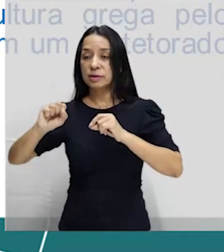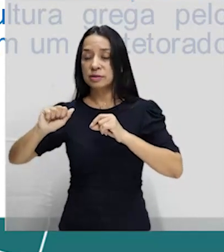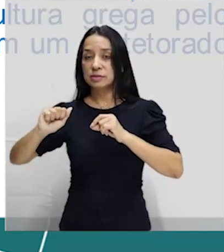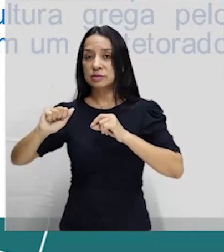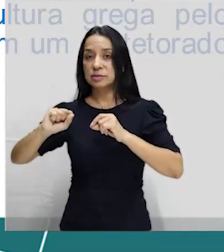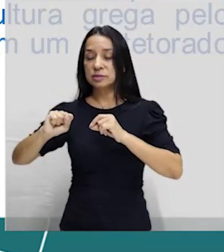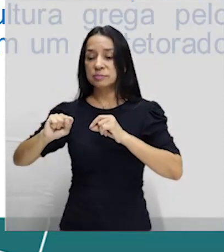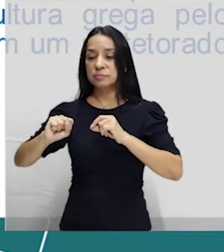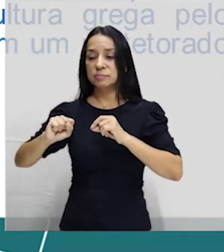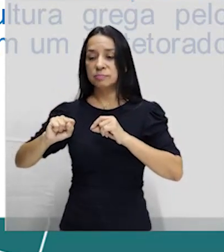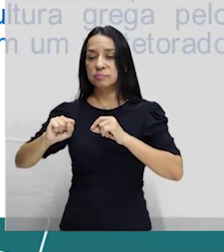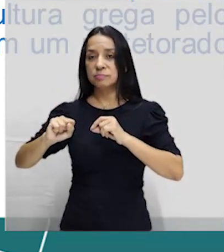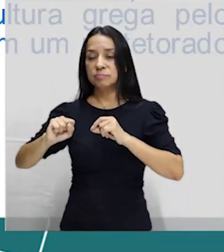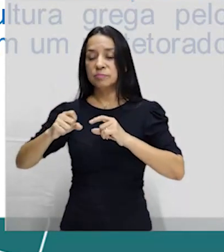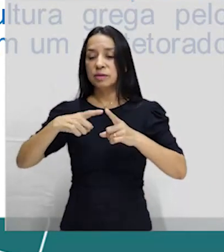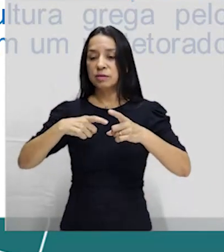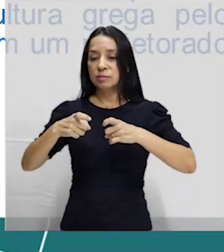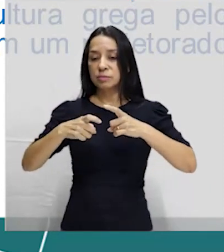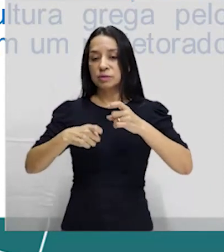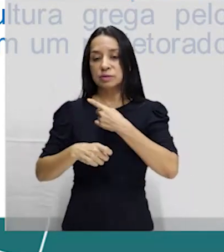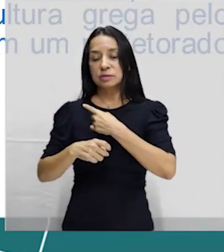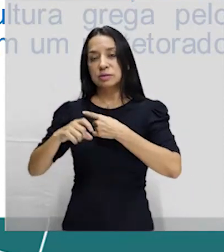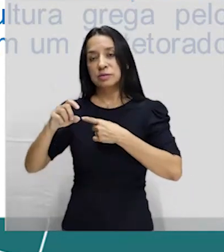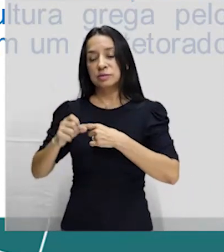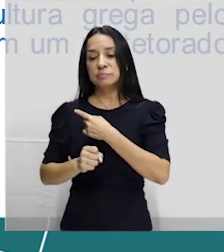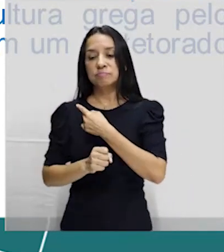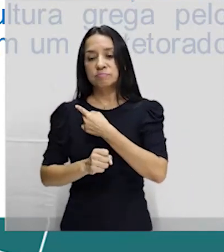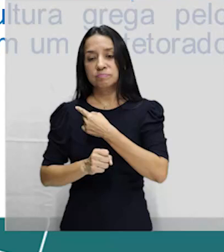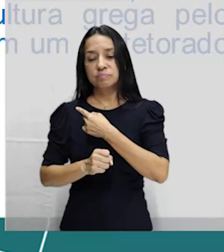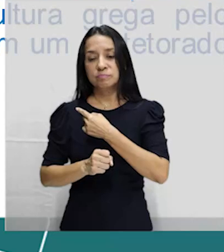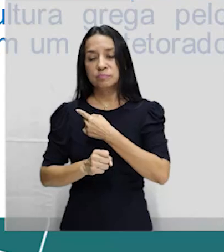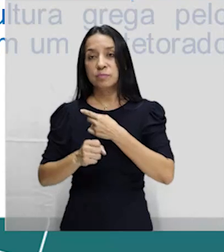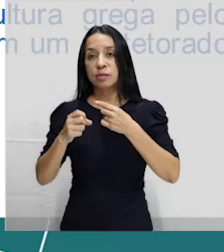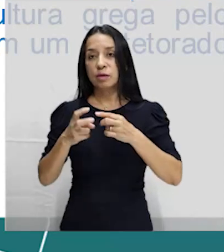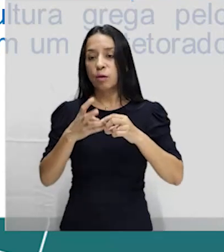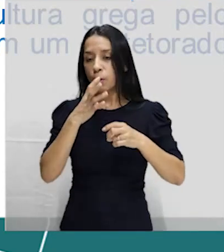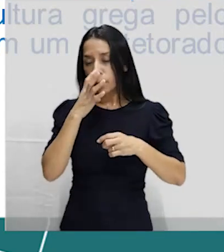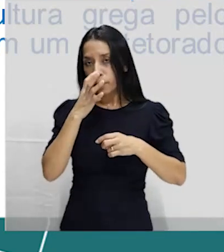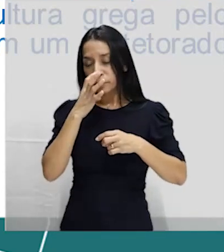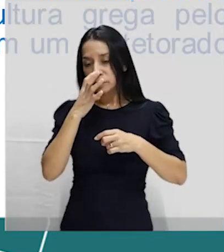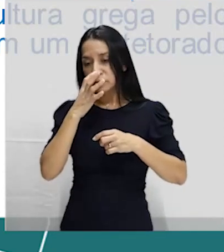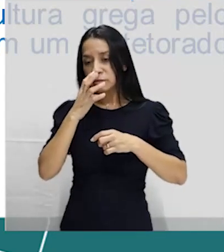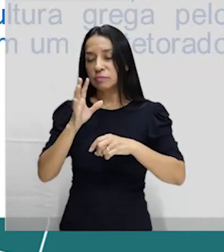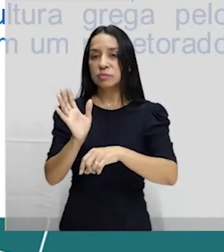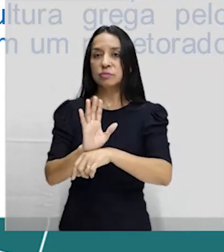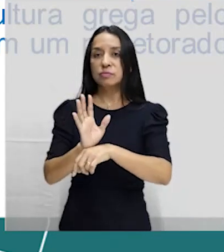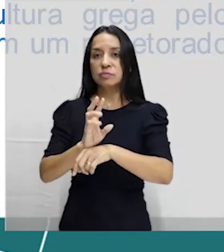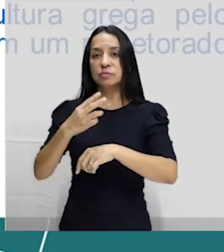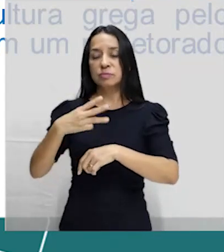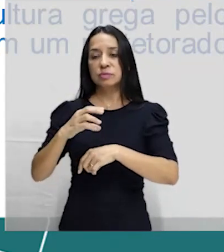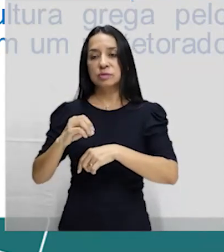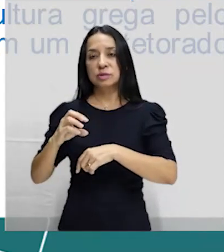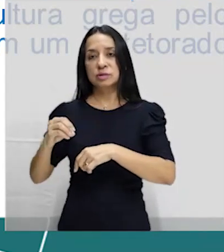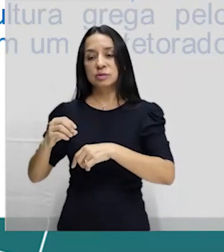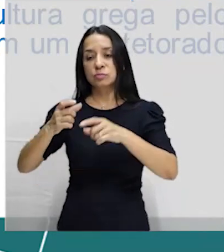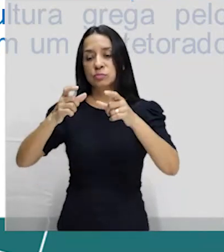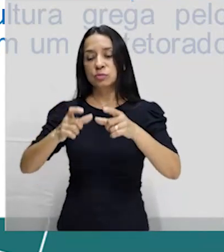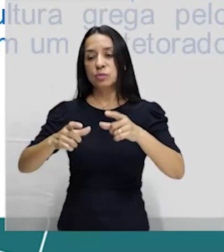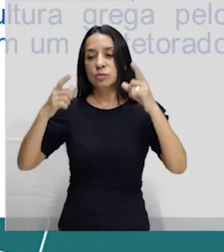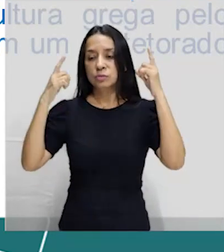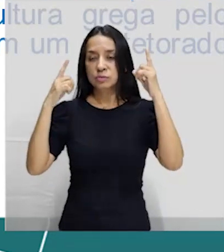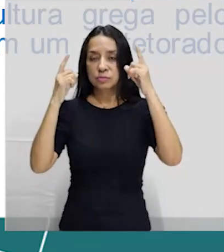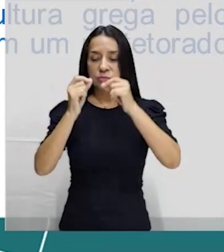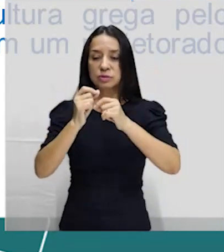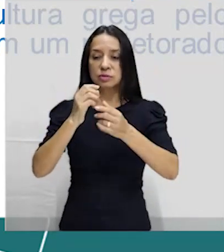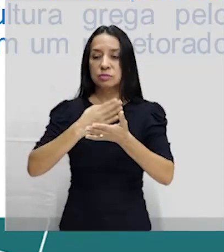greco-persicas, que é a Batalha das Termópilas, que a gente observa lá no filme 300. Outra coisa, onde os gregos,